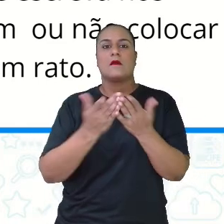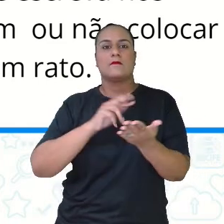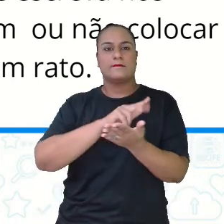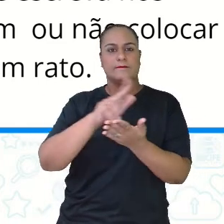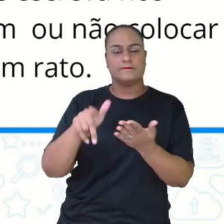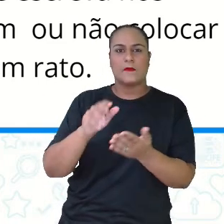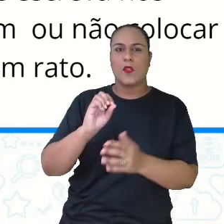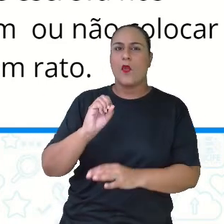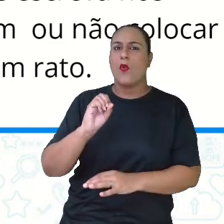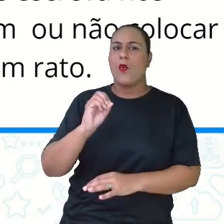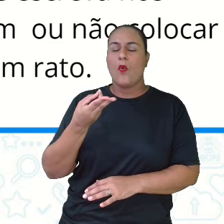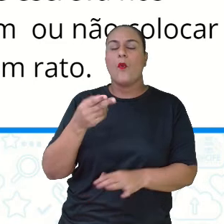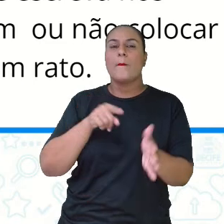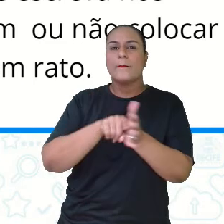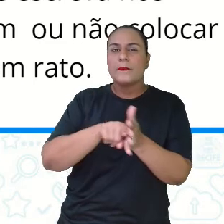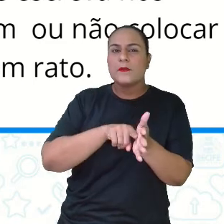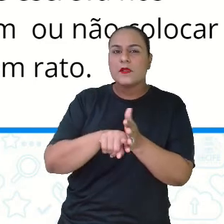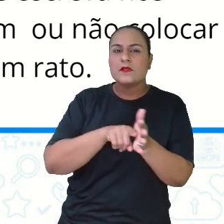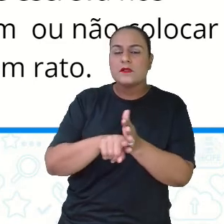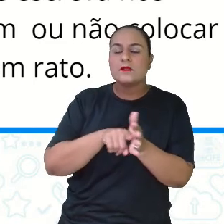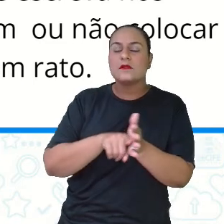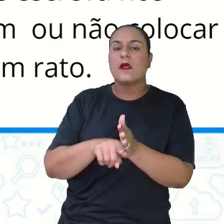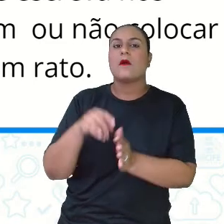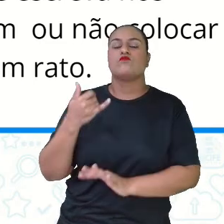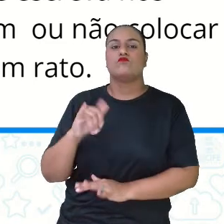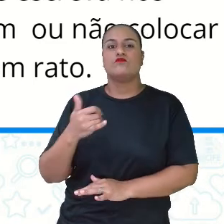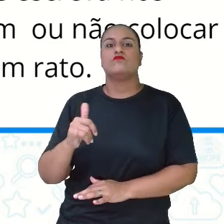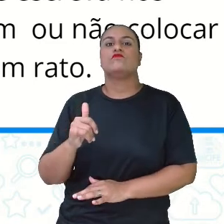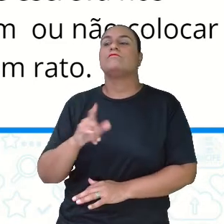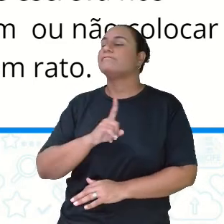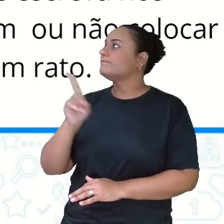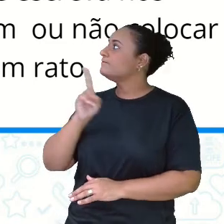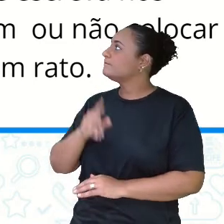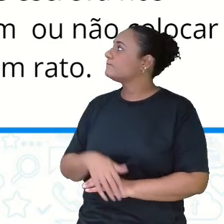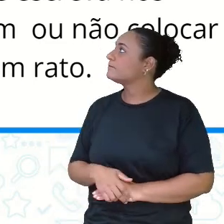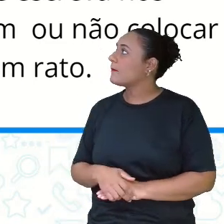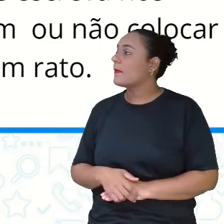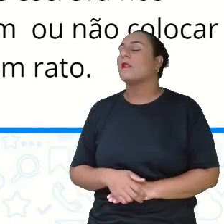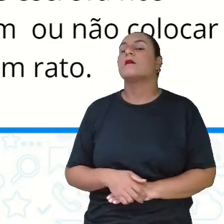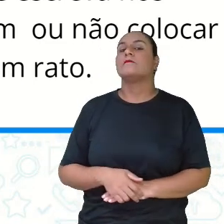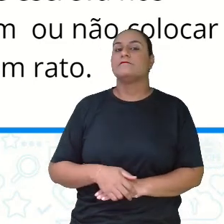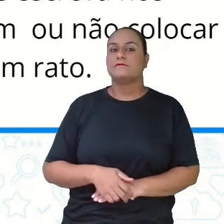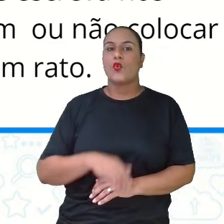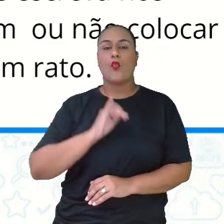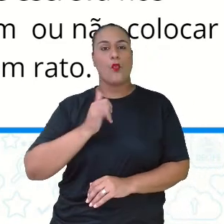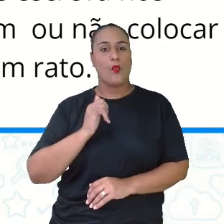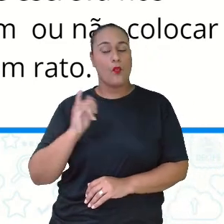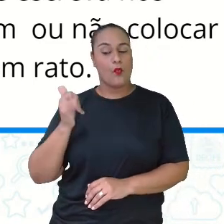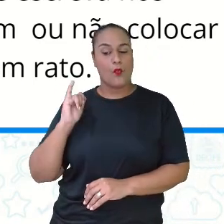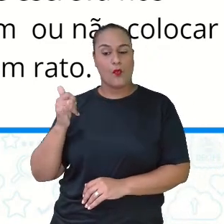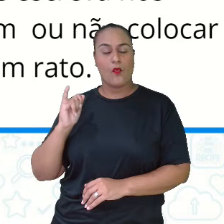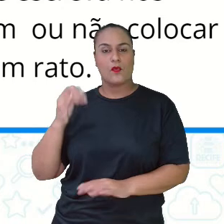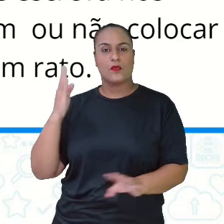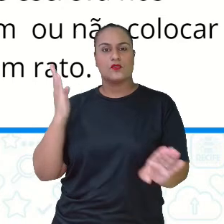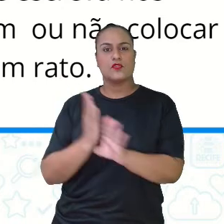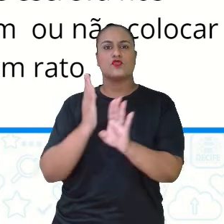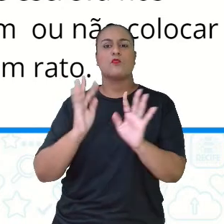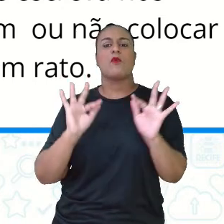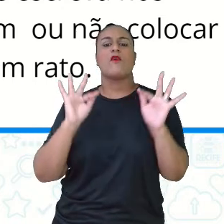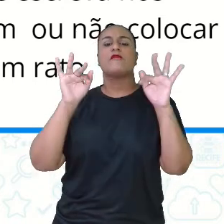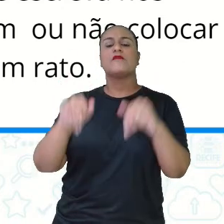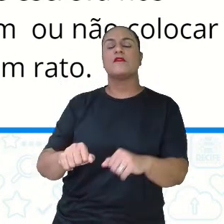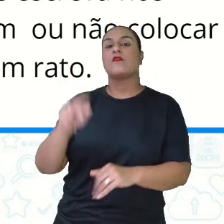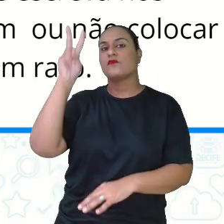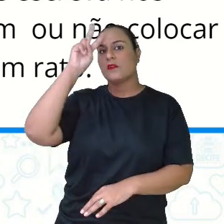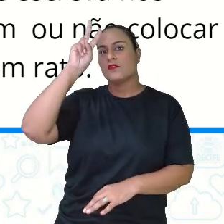se não conseguir acessar, este conto, A Assembleia dos Ratos, e descubra qual foi o desfecho da